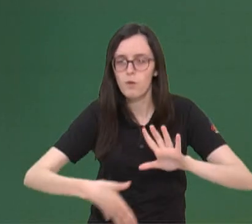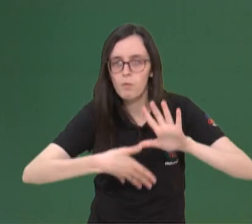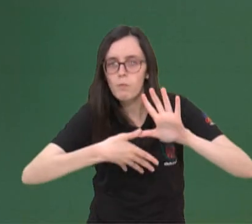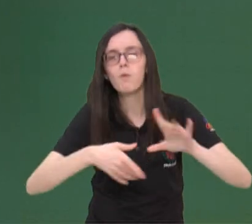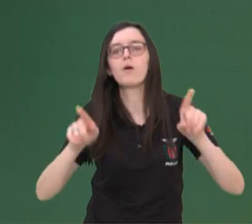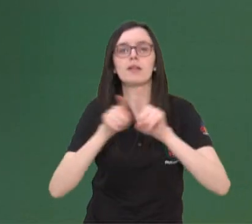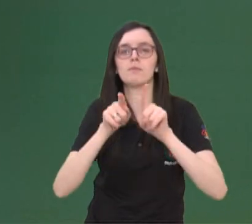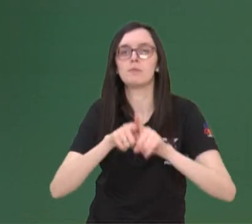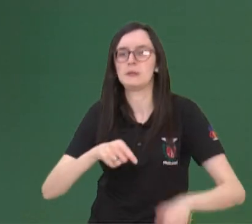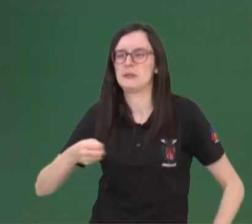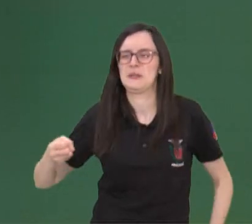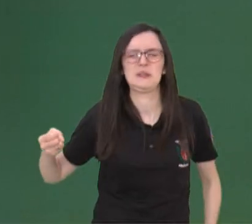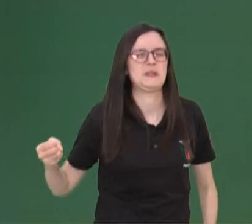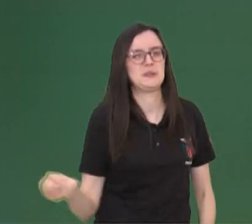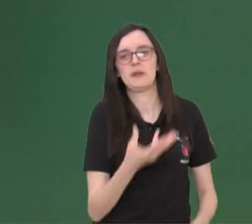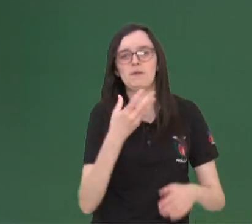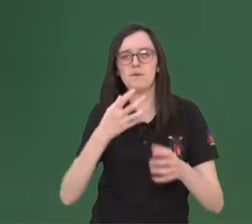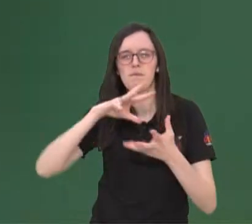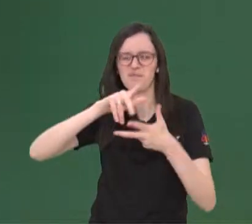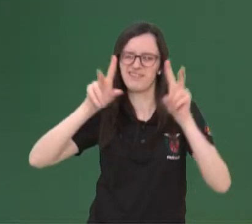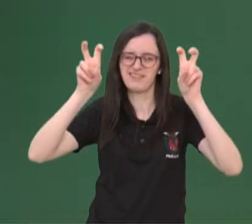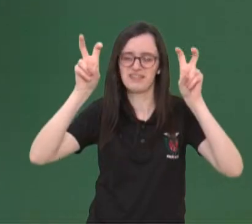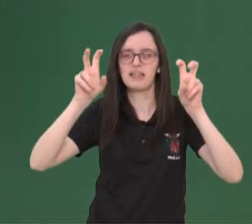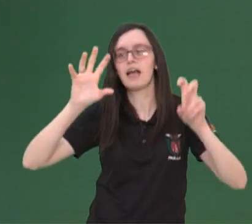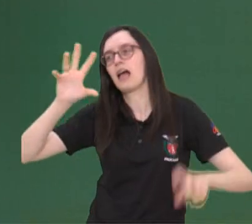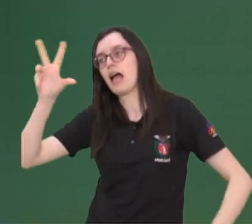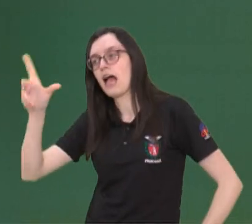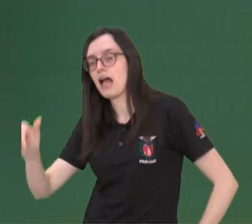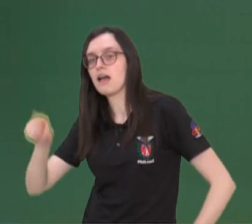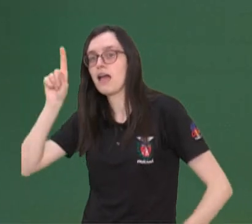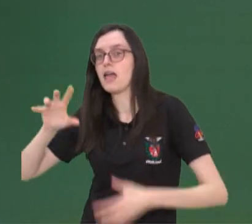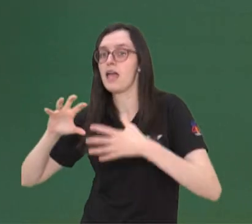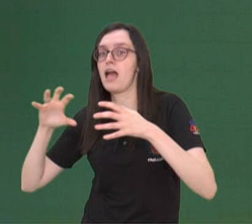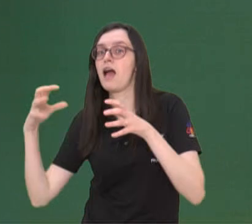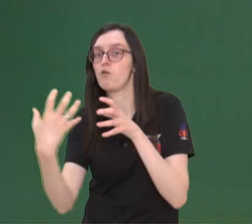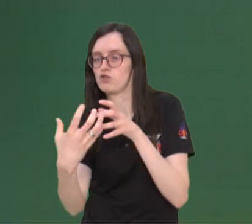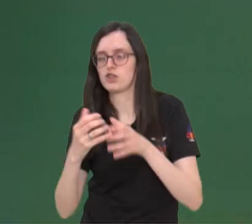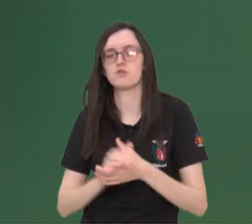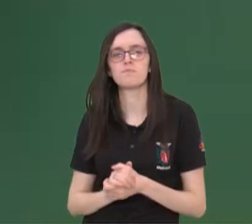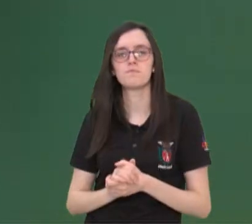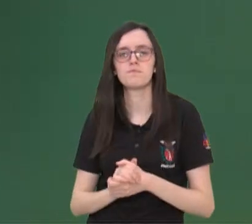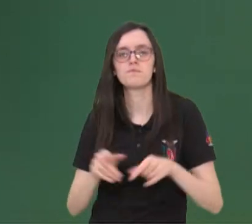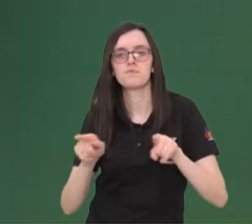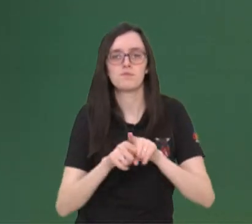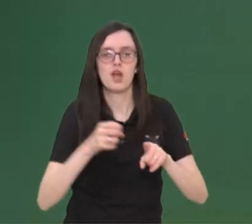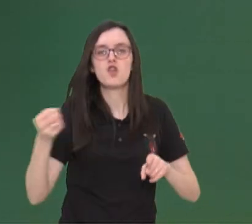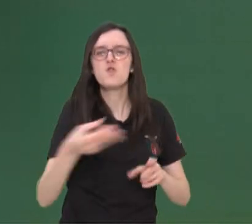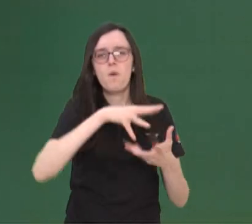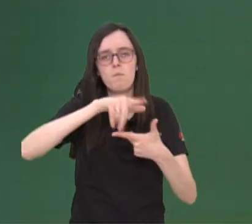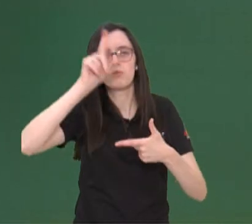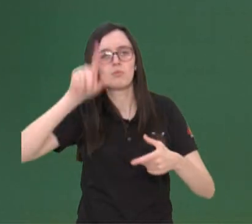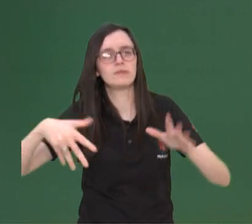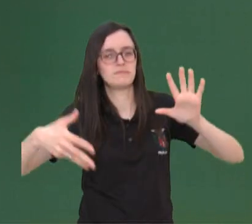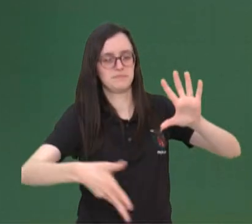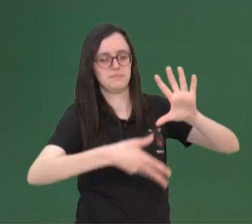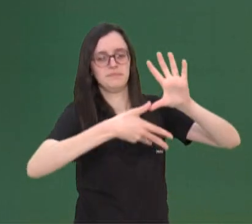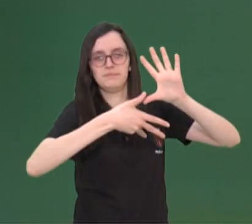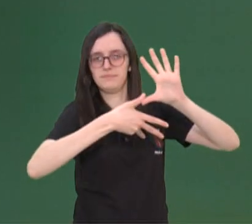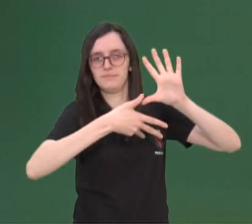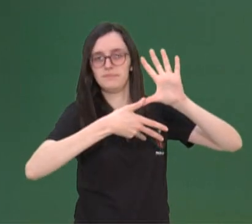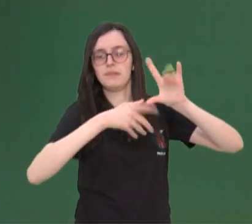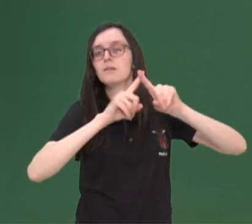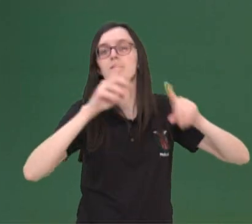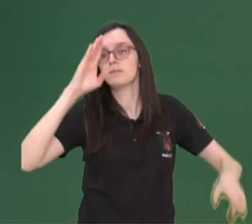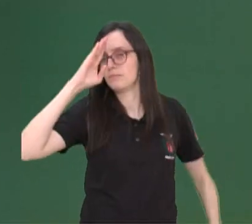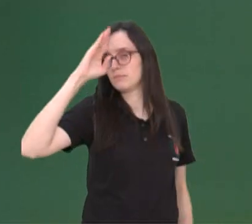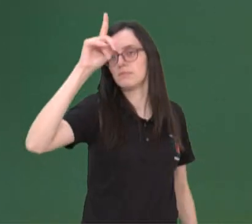e o Novíssimo Mundo, e quando eu digo de África enquanto continente, o Novo Mundo enquanto América,